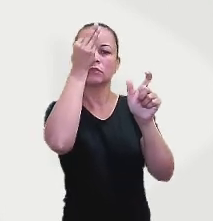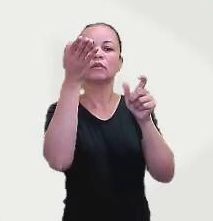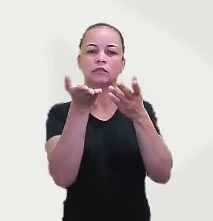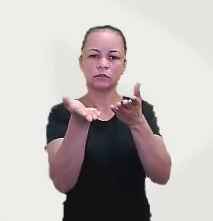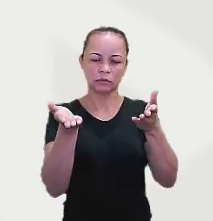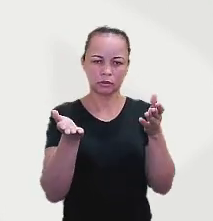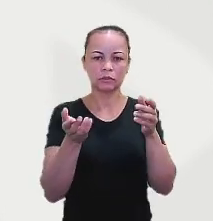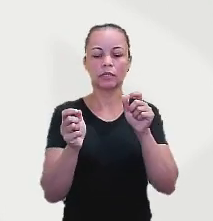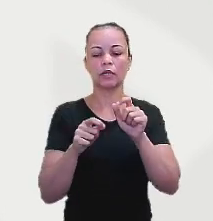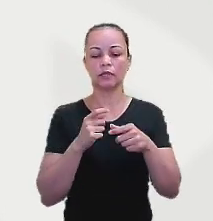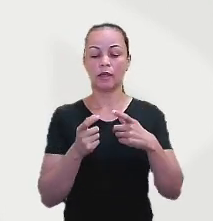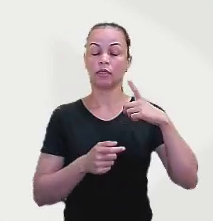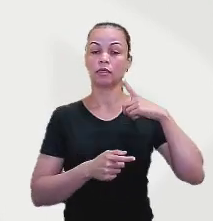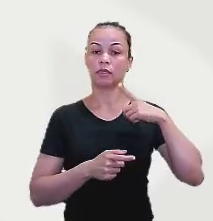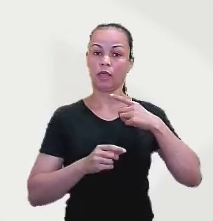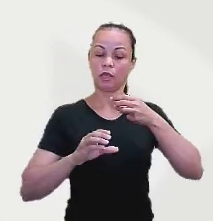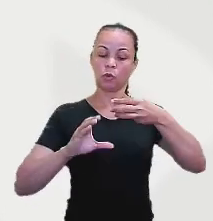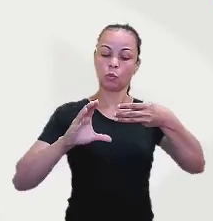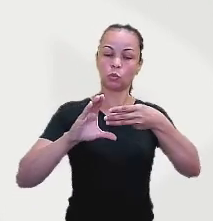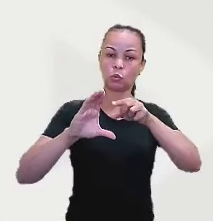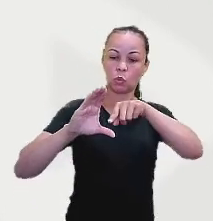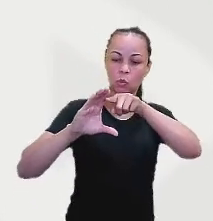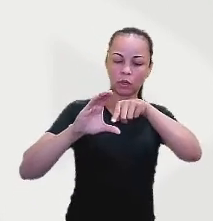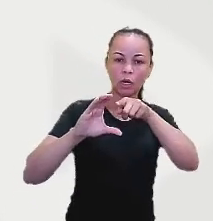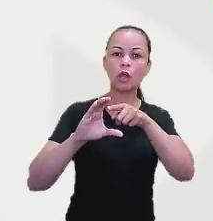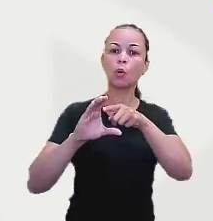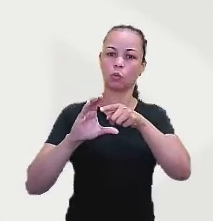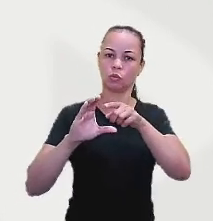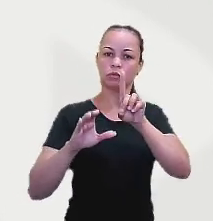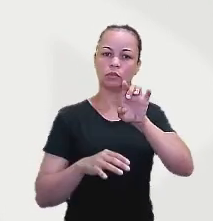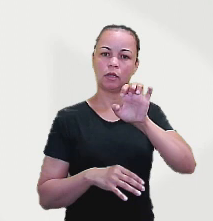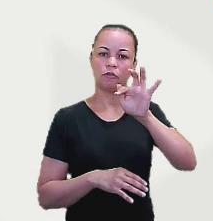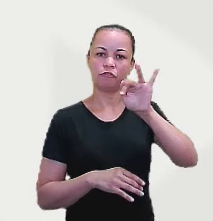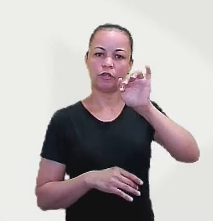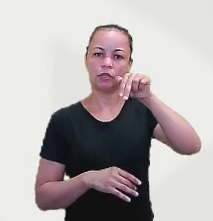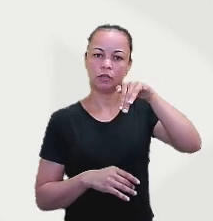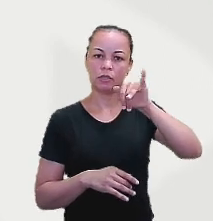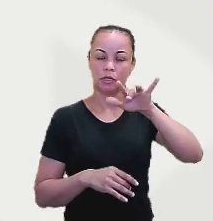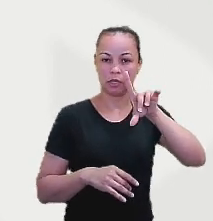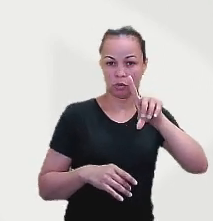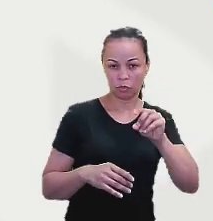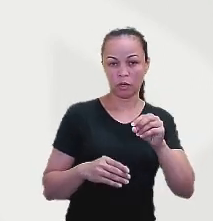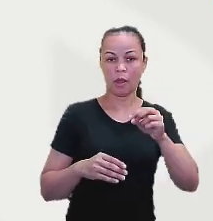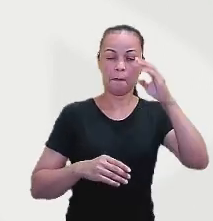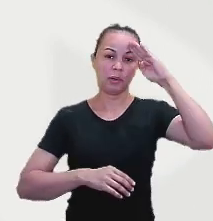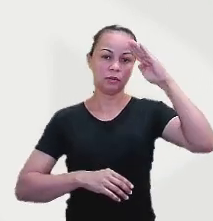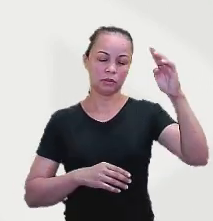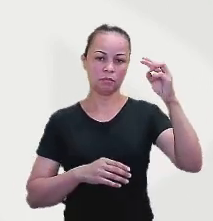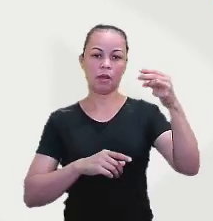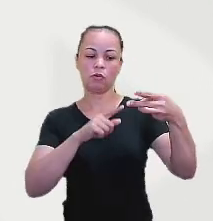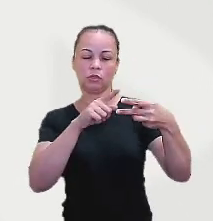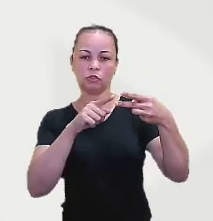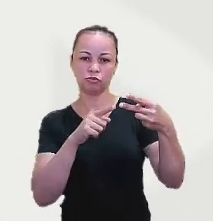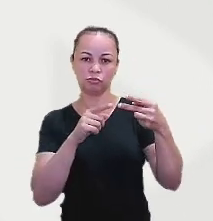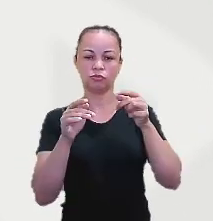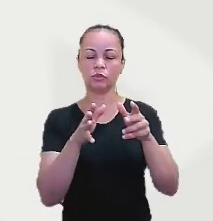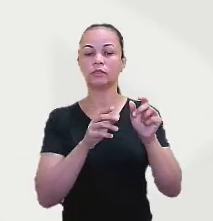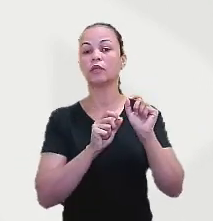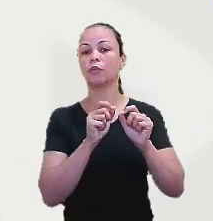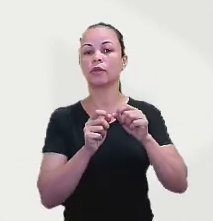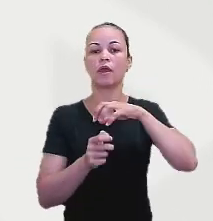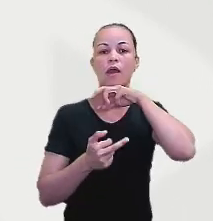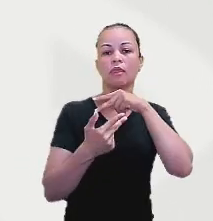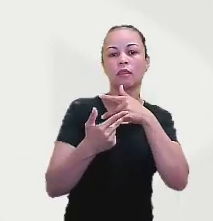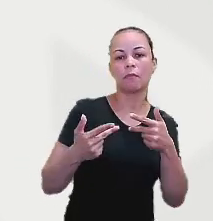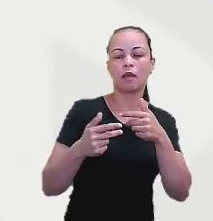possui núcleo definido, tá? As principais diferenças entre as células animal e vegetal são